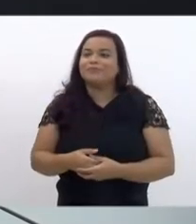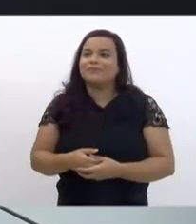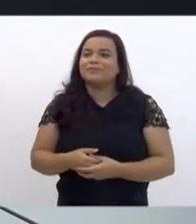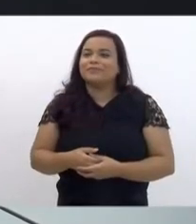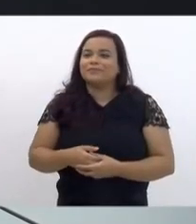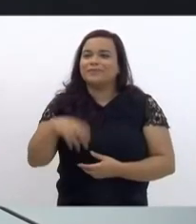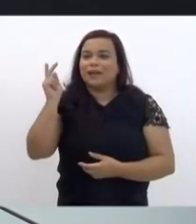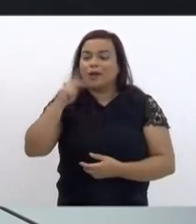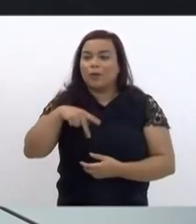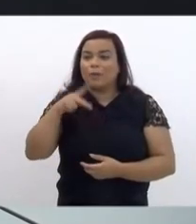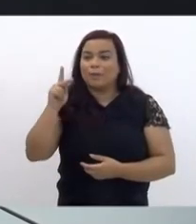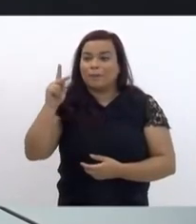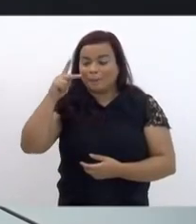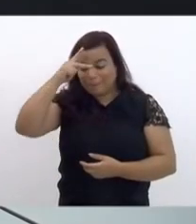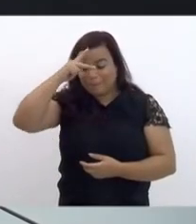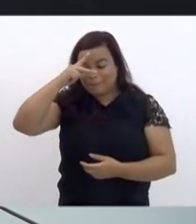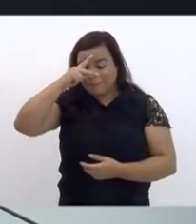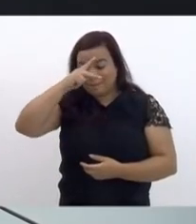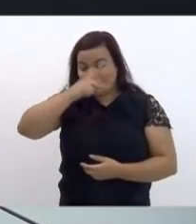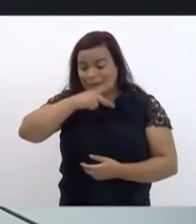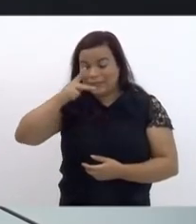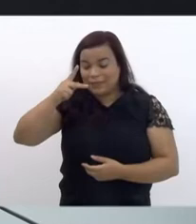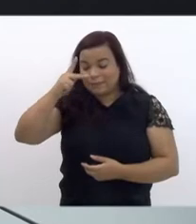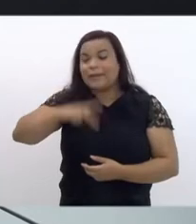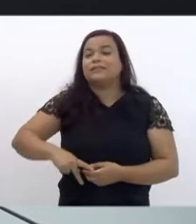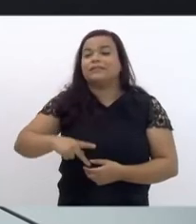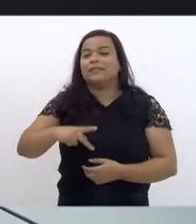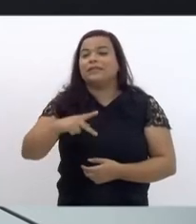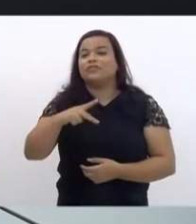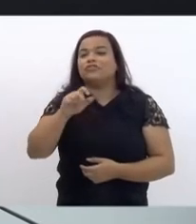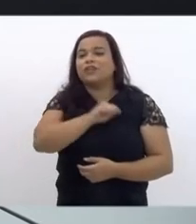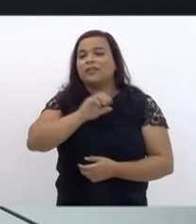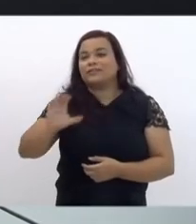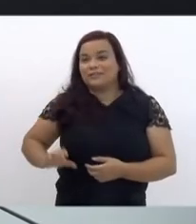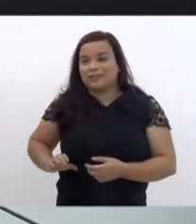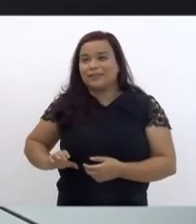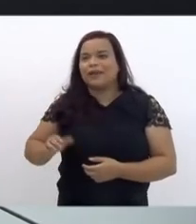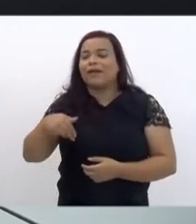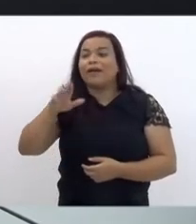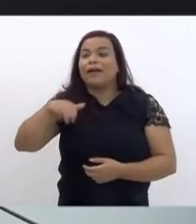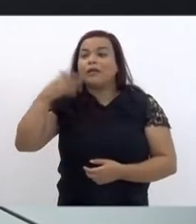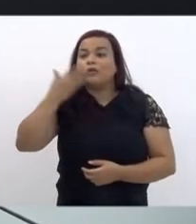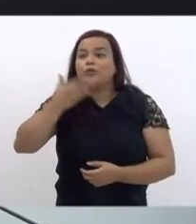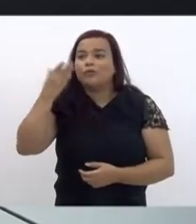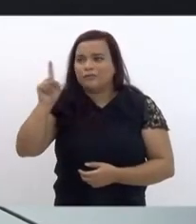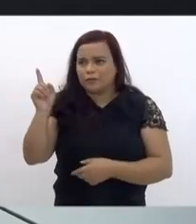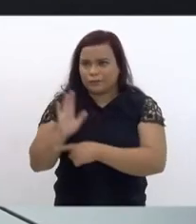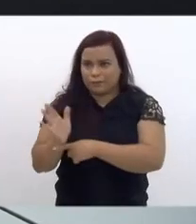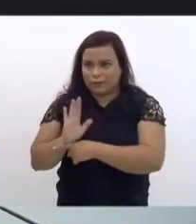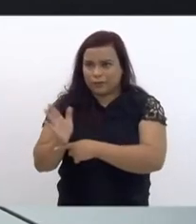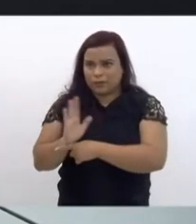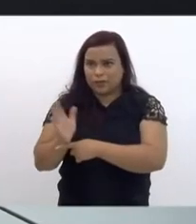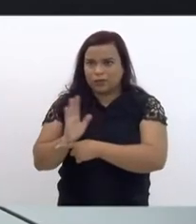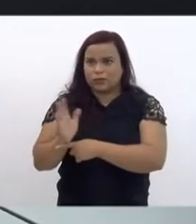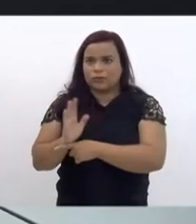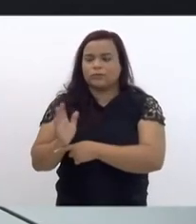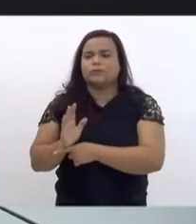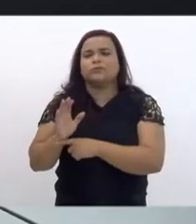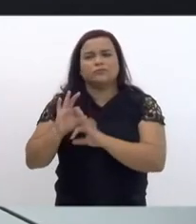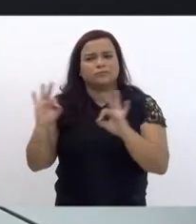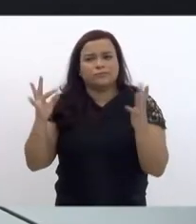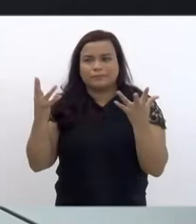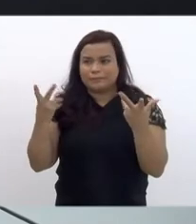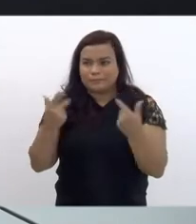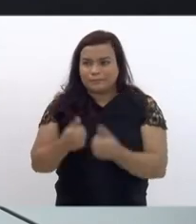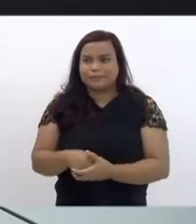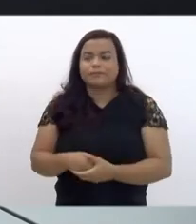no... Aliás, quem não viu ainda o filme da importância na Nara, é espetacular, né? É. Espetacular. É